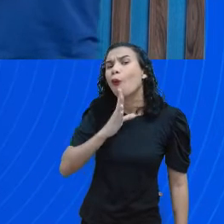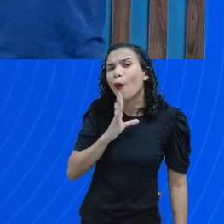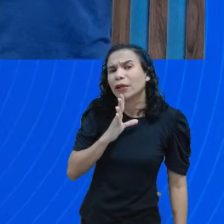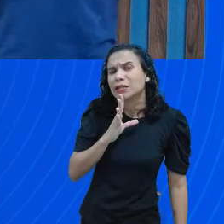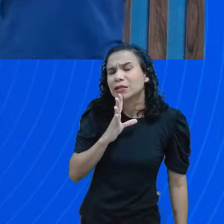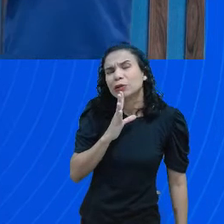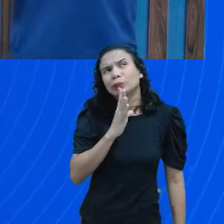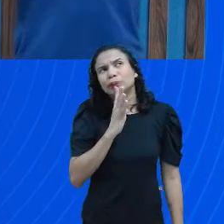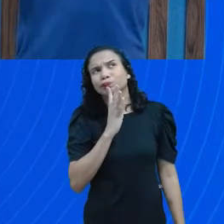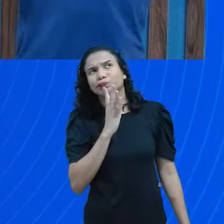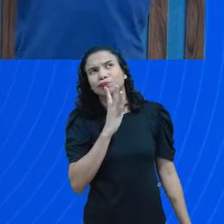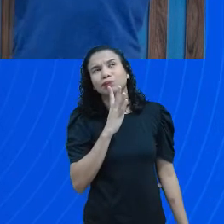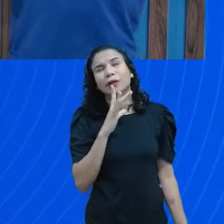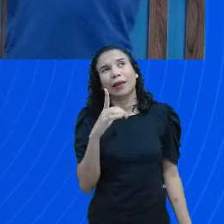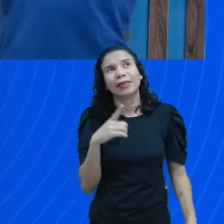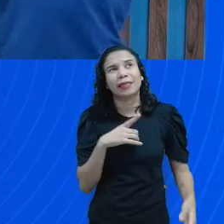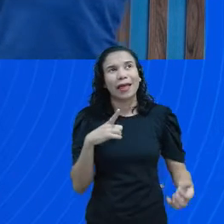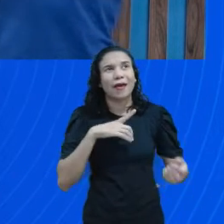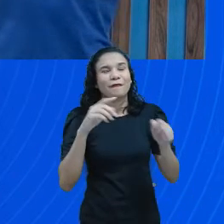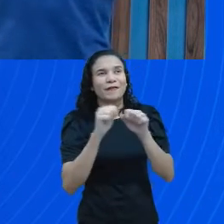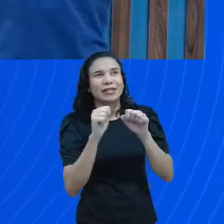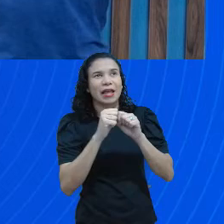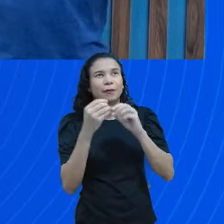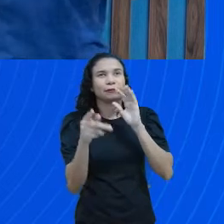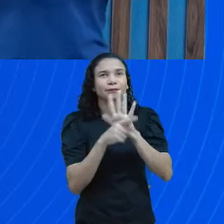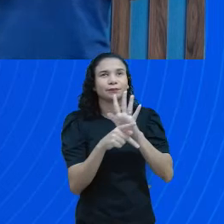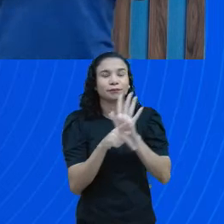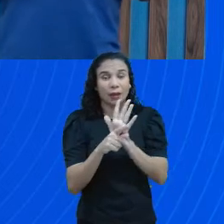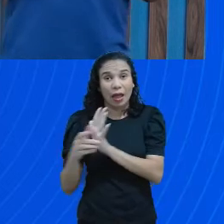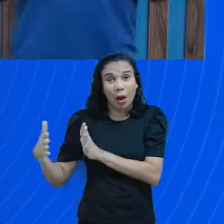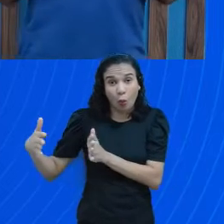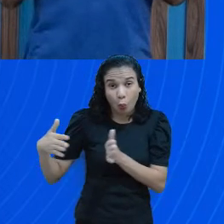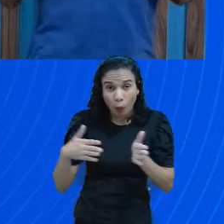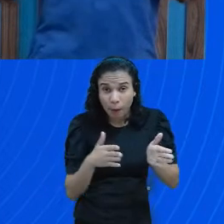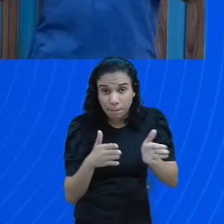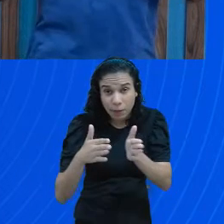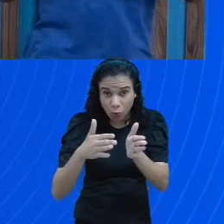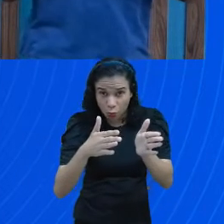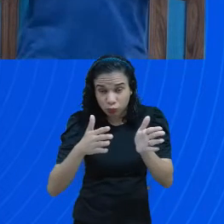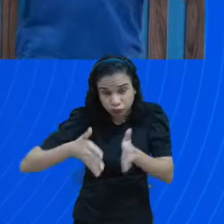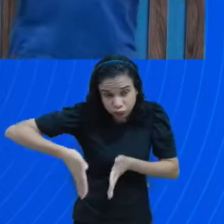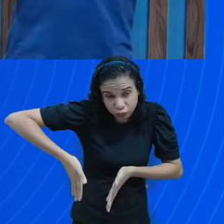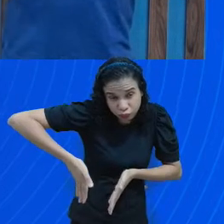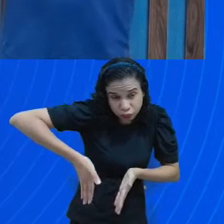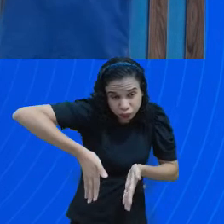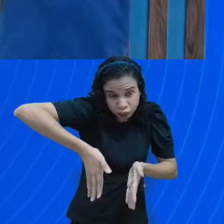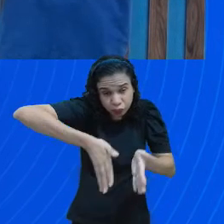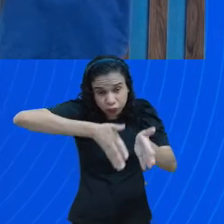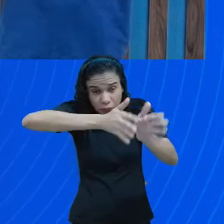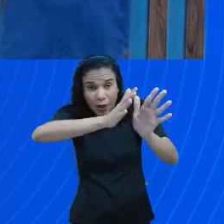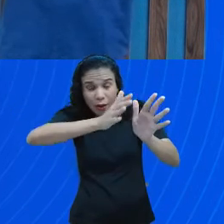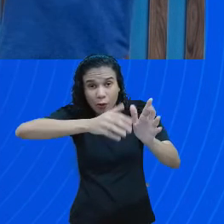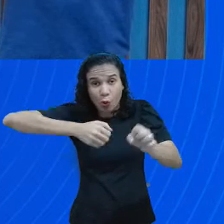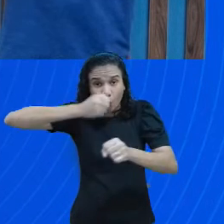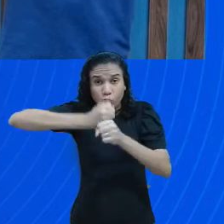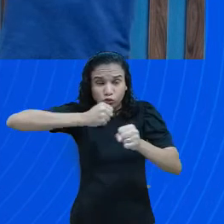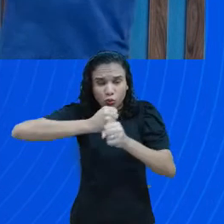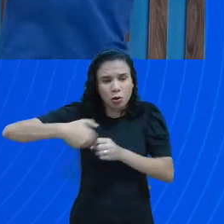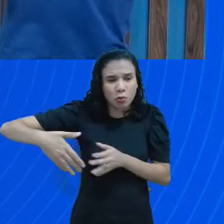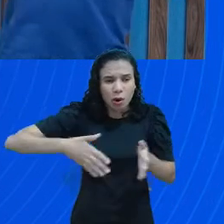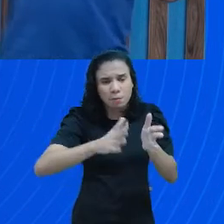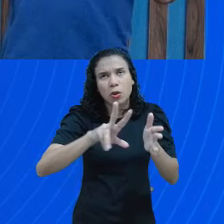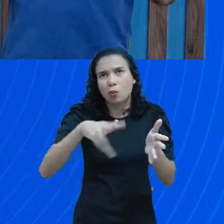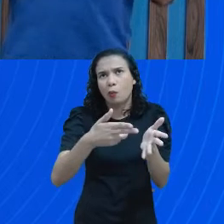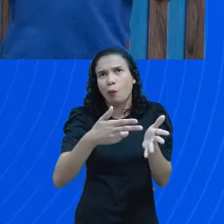viram quando está fazendo lá a 232, fazendo alguma pista, algo, eles sempre fazem um